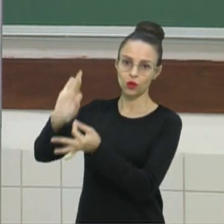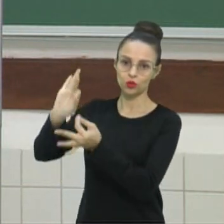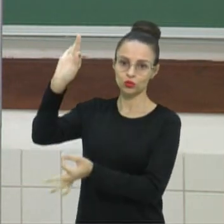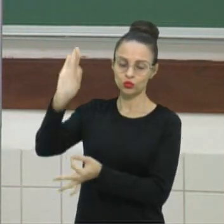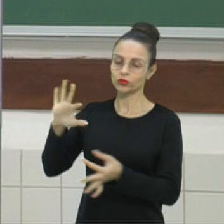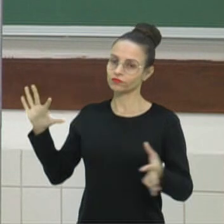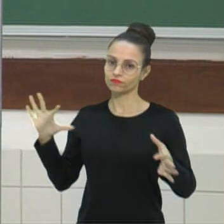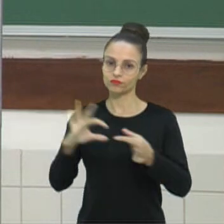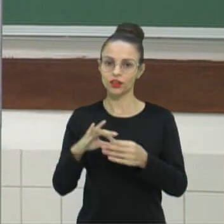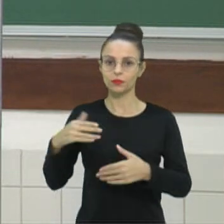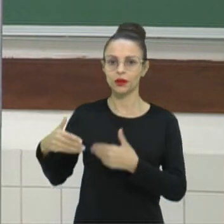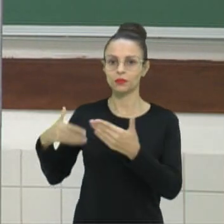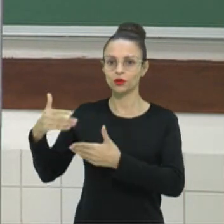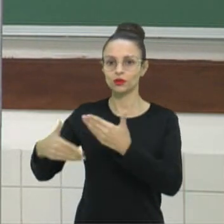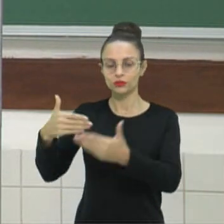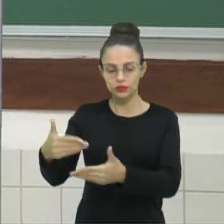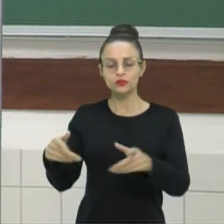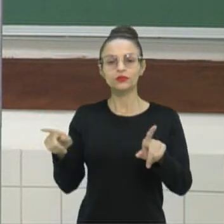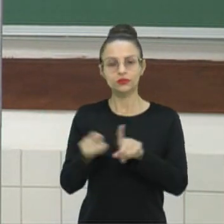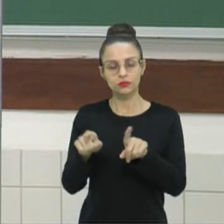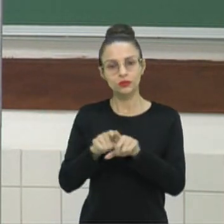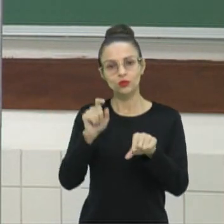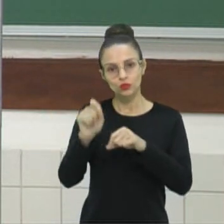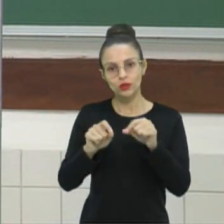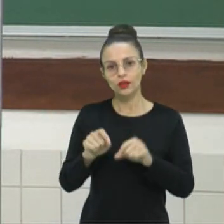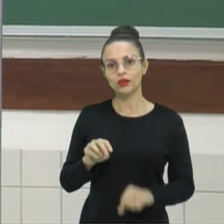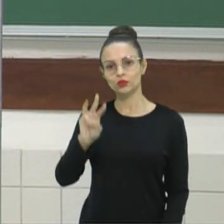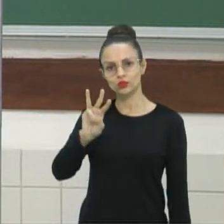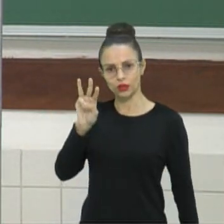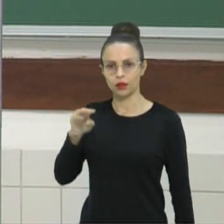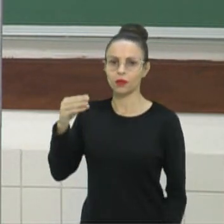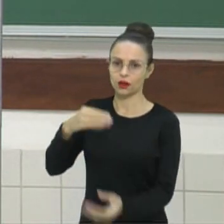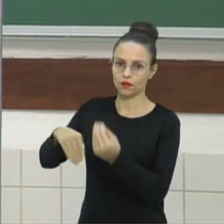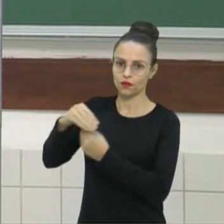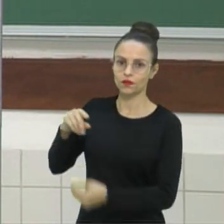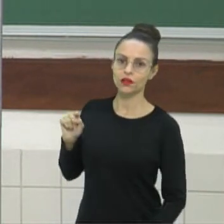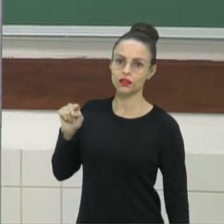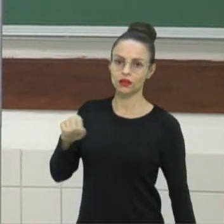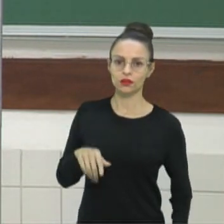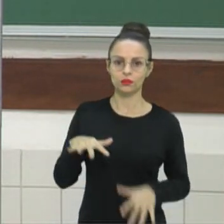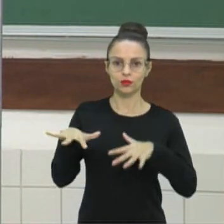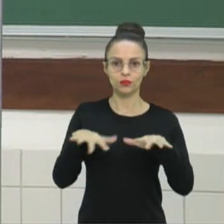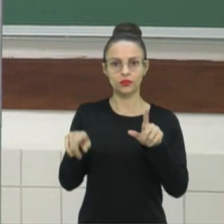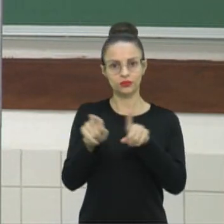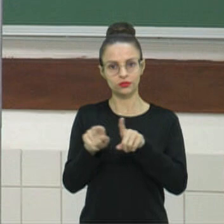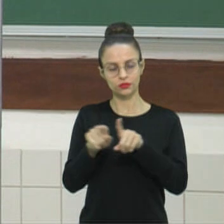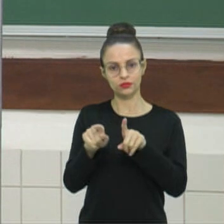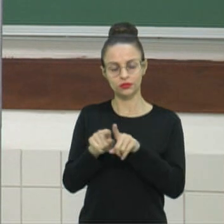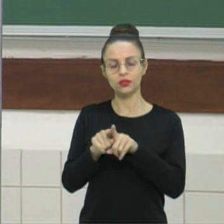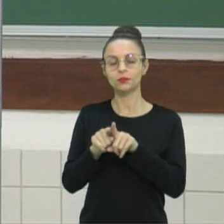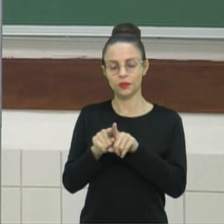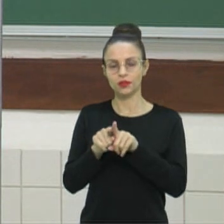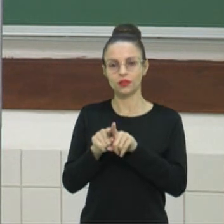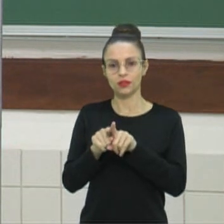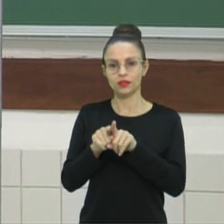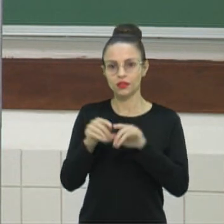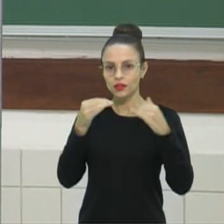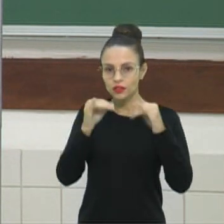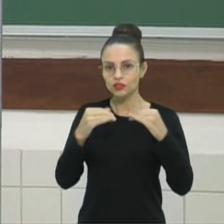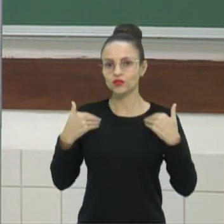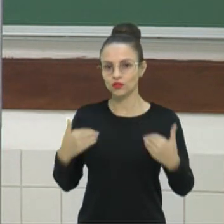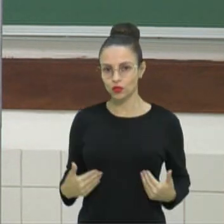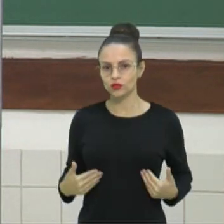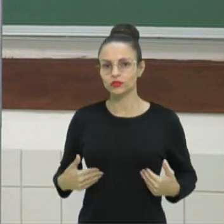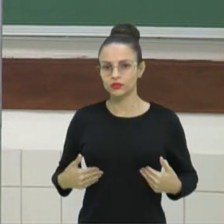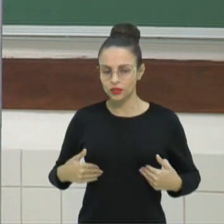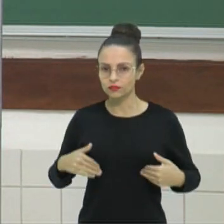Ela faz parte do processo, né, além dos trabalhos ali envolvidos com a energia, o trabalho, né, da força muscular